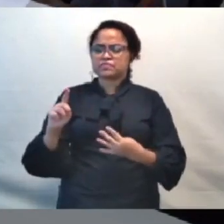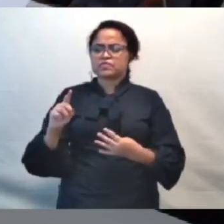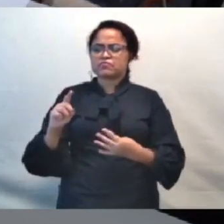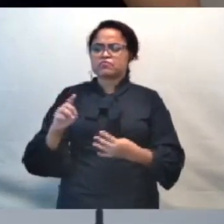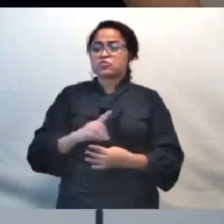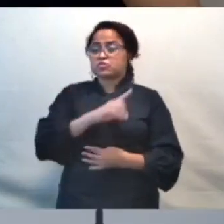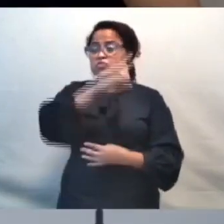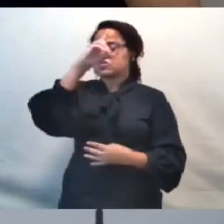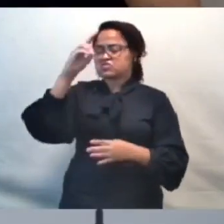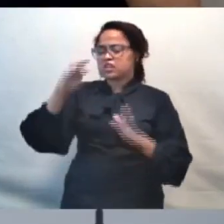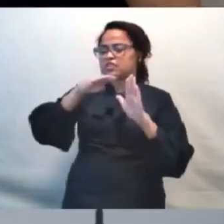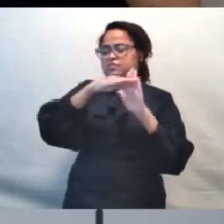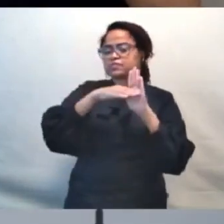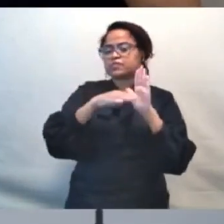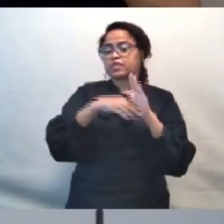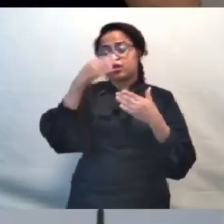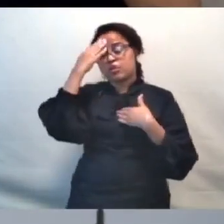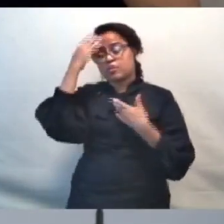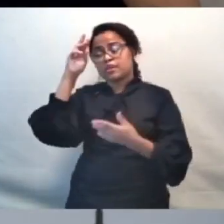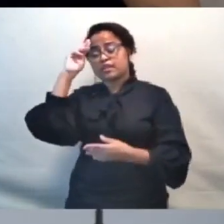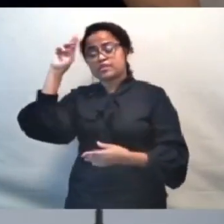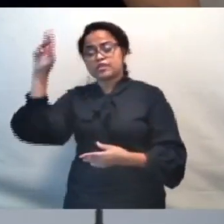senhora. Obrigado, Zé.